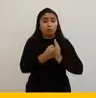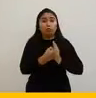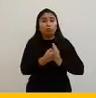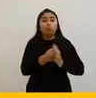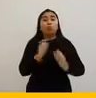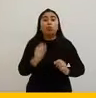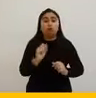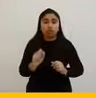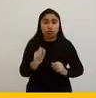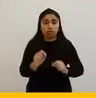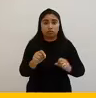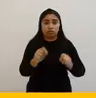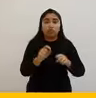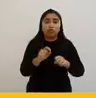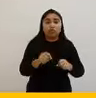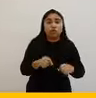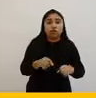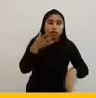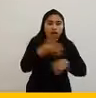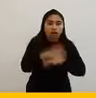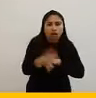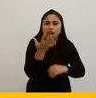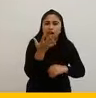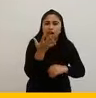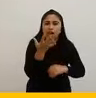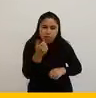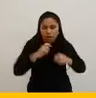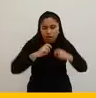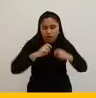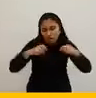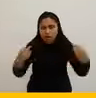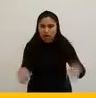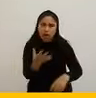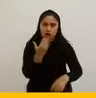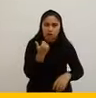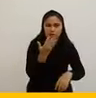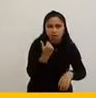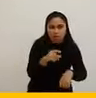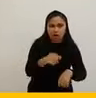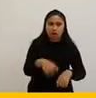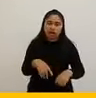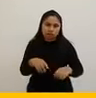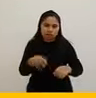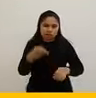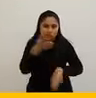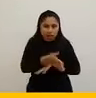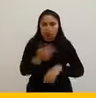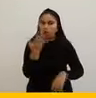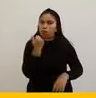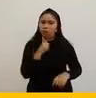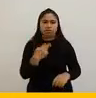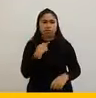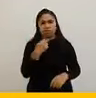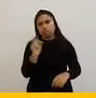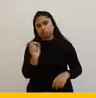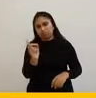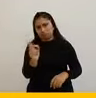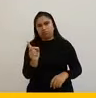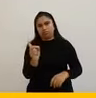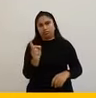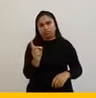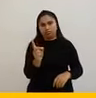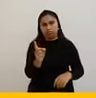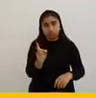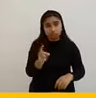O funcionamento da praça de alimentação, por ser lanchonete, afins ou restaurantes. Então, importante,